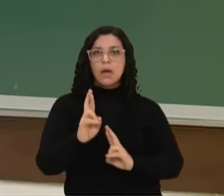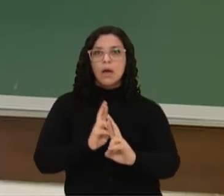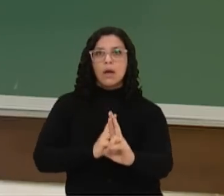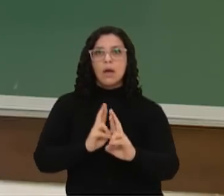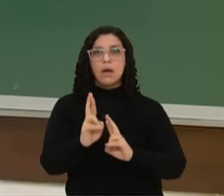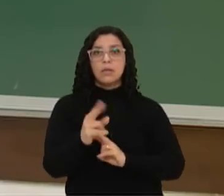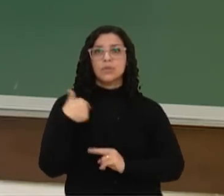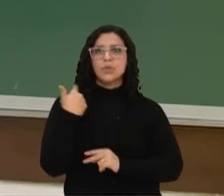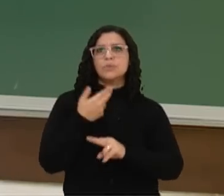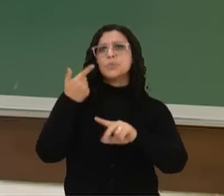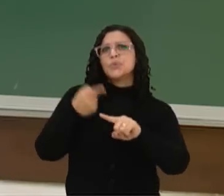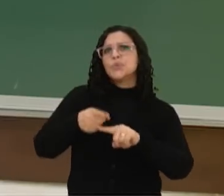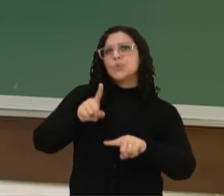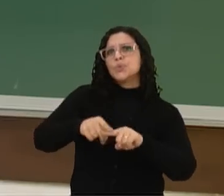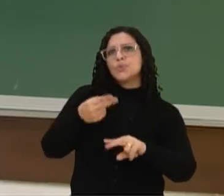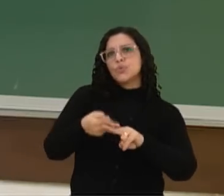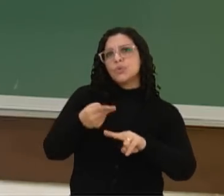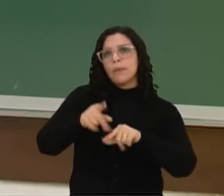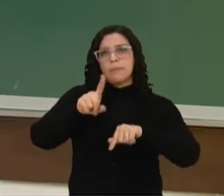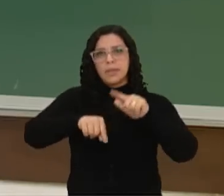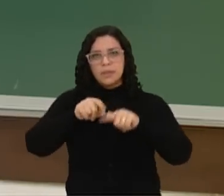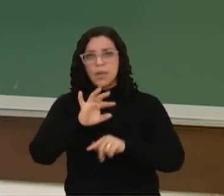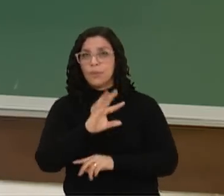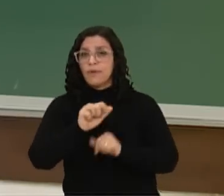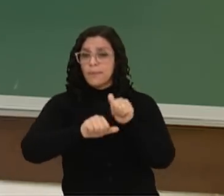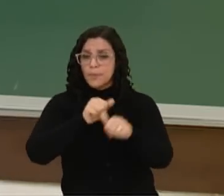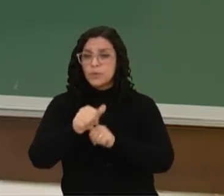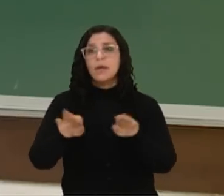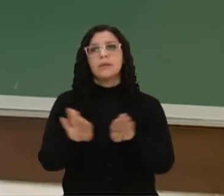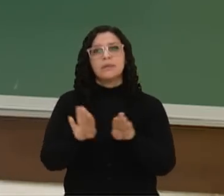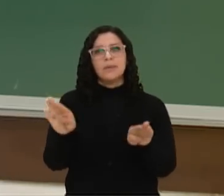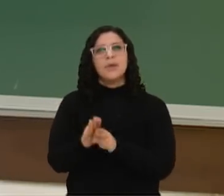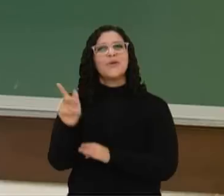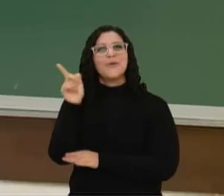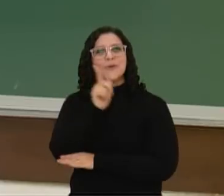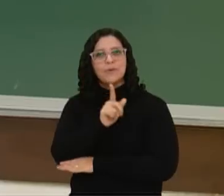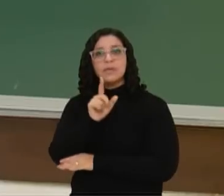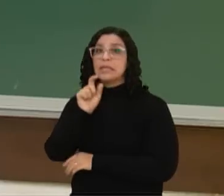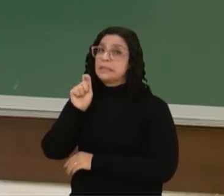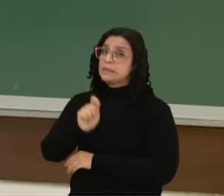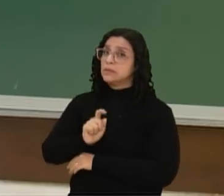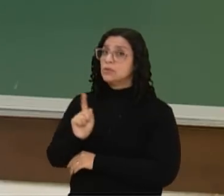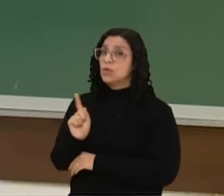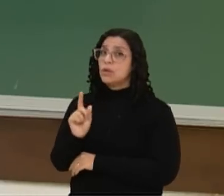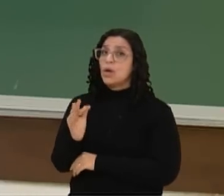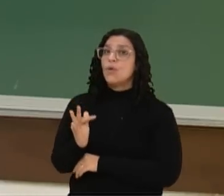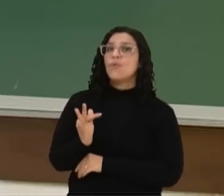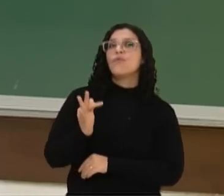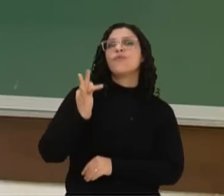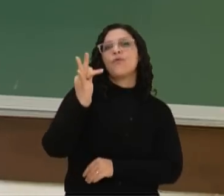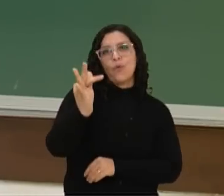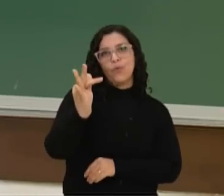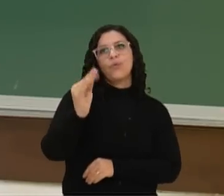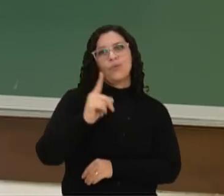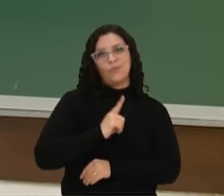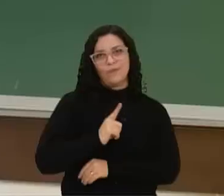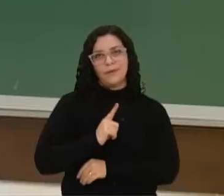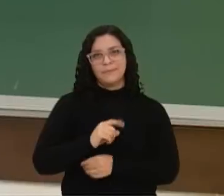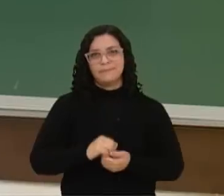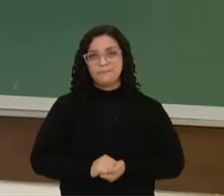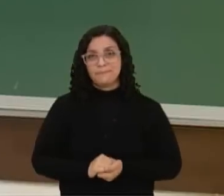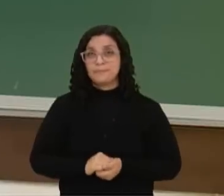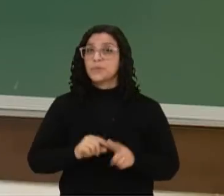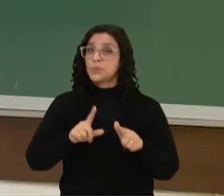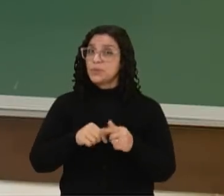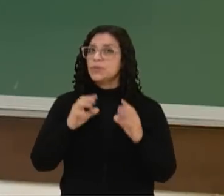se apropria e muda este meio natural que vai garantir ou não a existência de recursos para as gerações futuras.